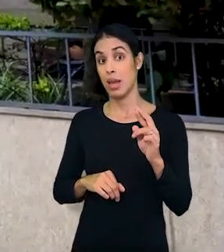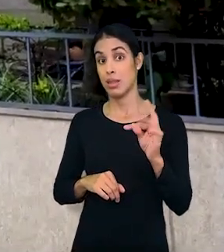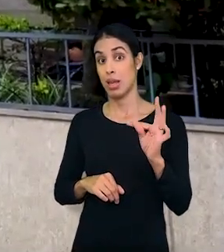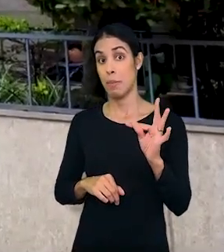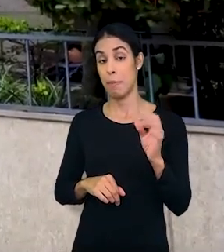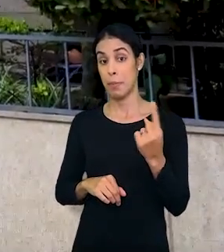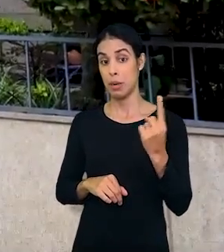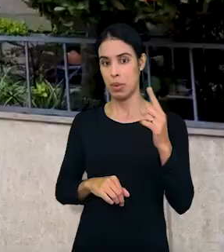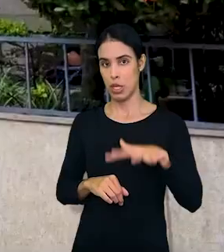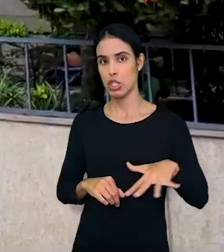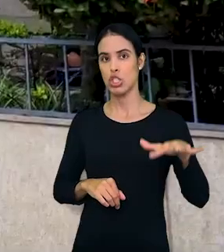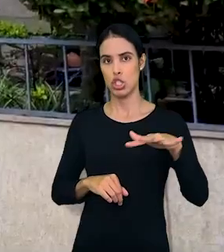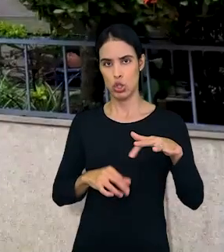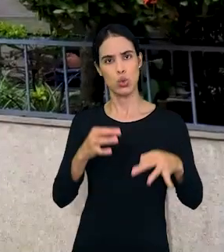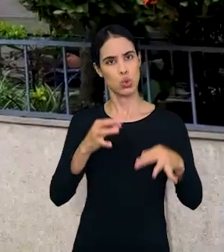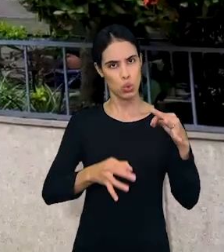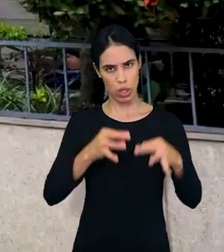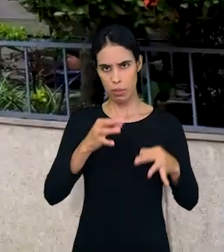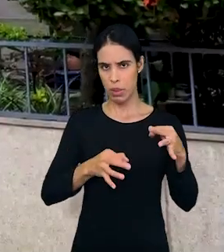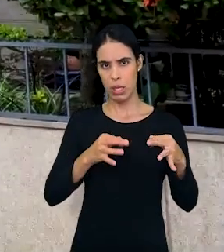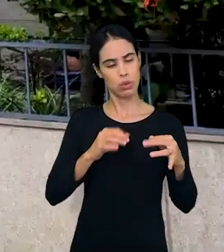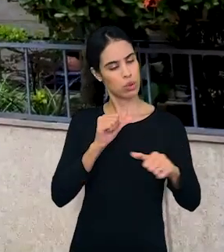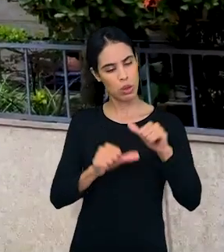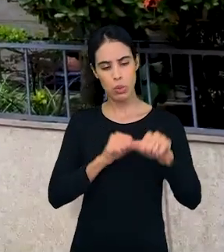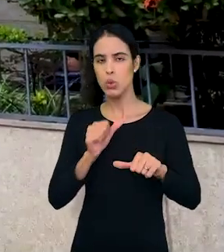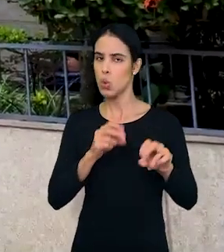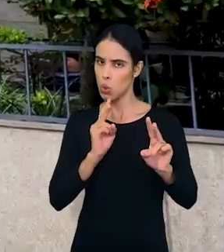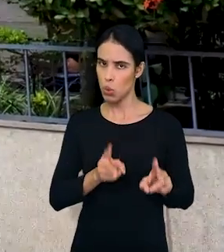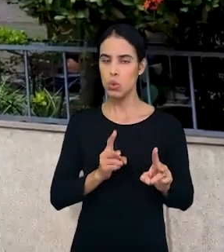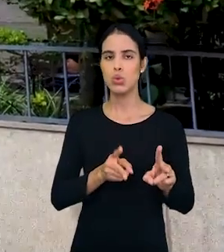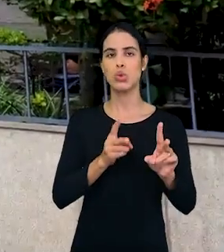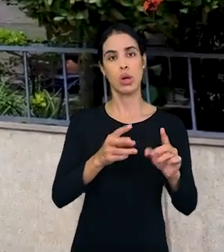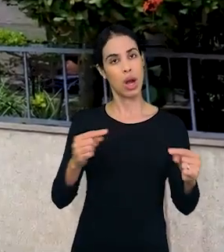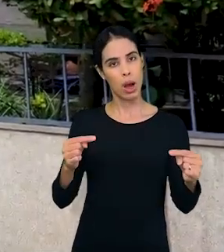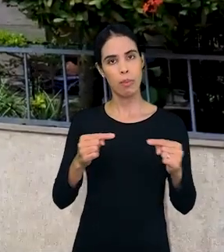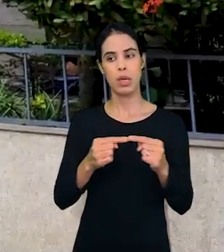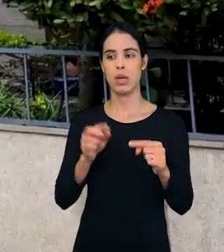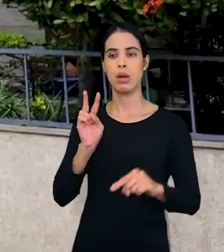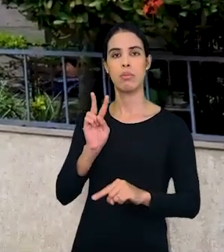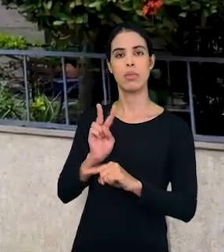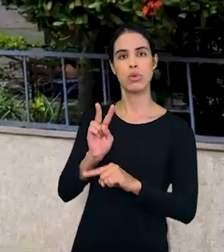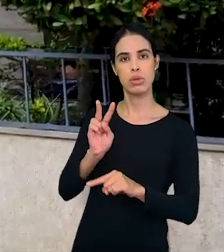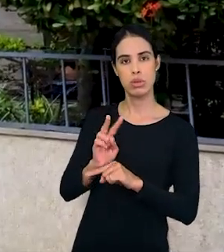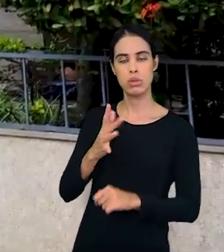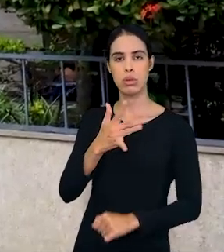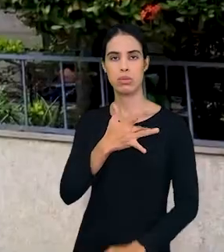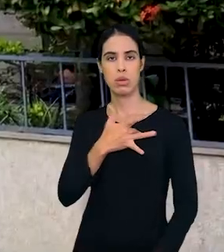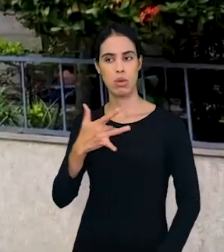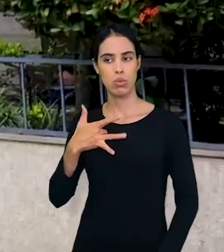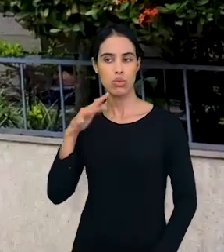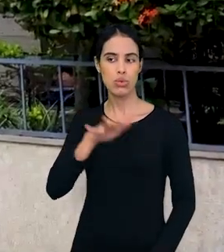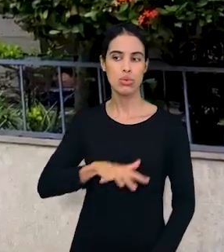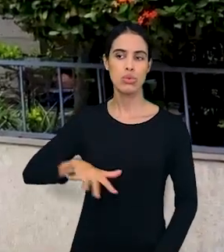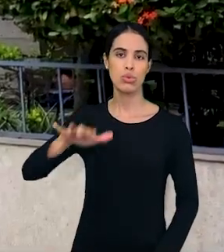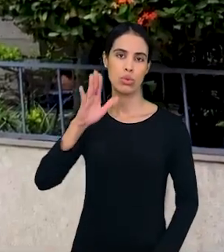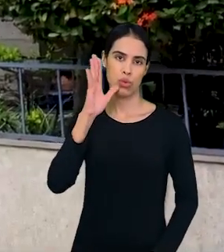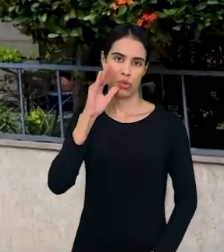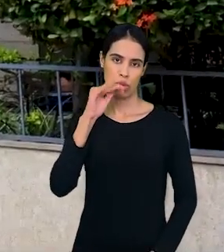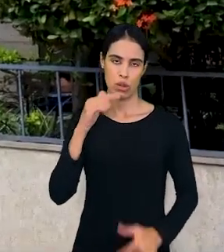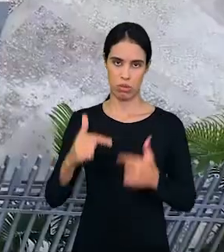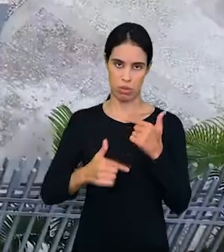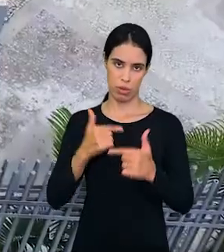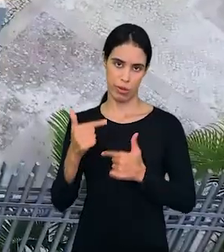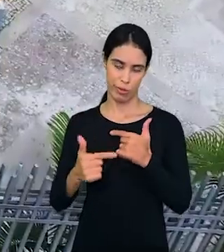Janeiro, manteve a sentença que determinou a adoção de medidas adequadas de proteção à saúde dos